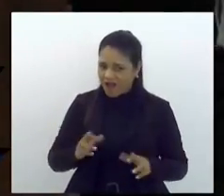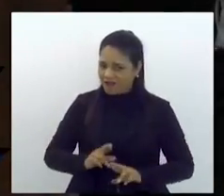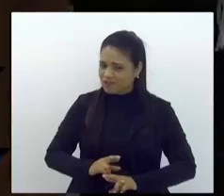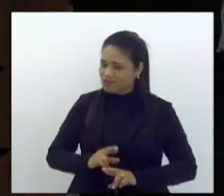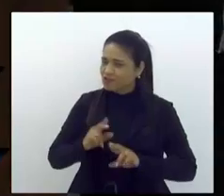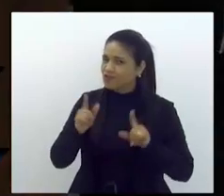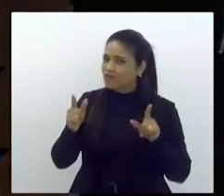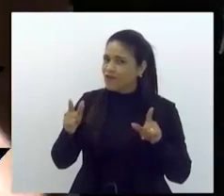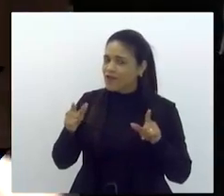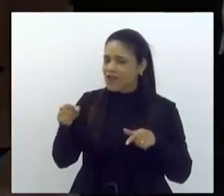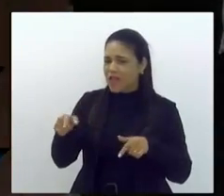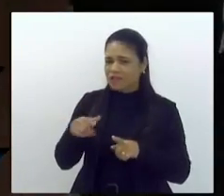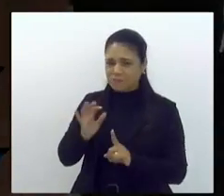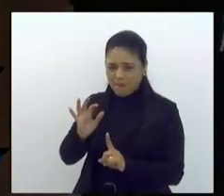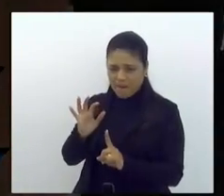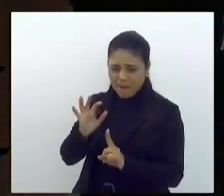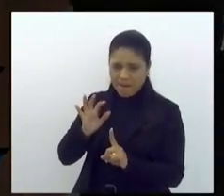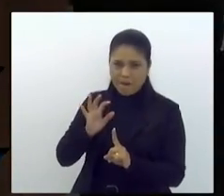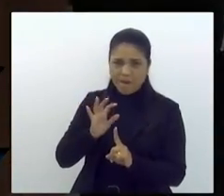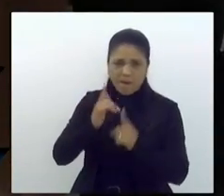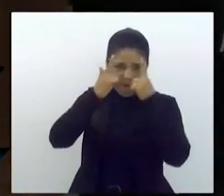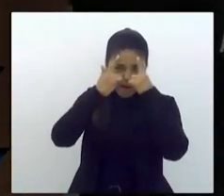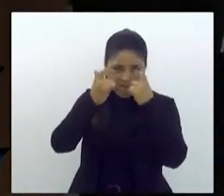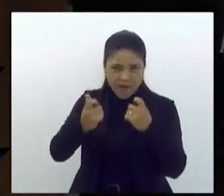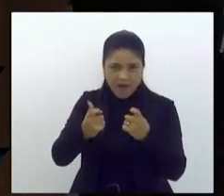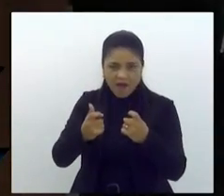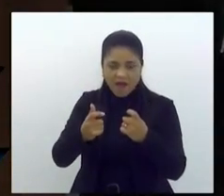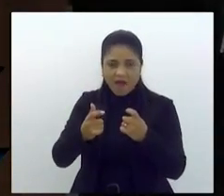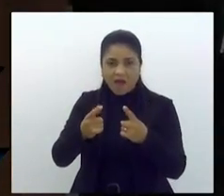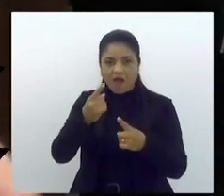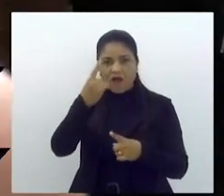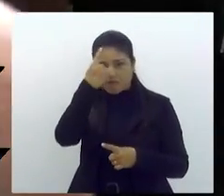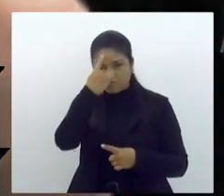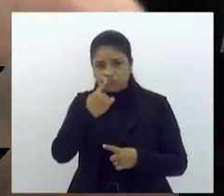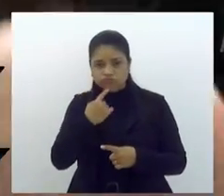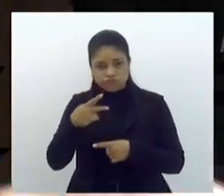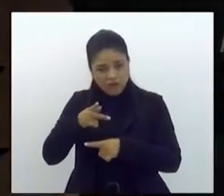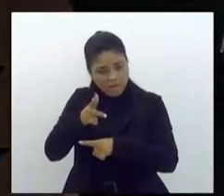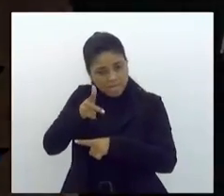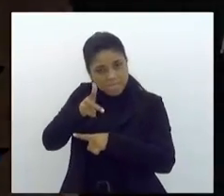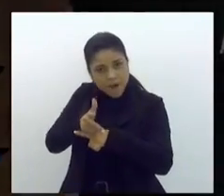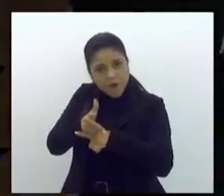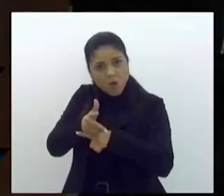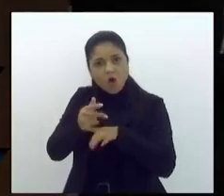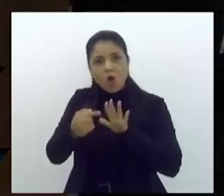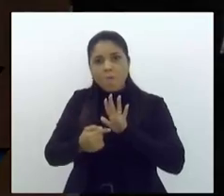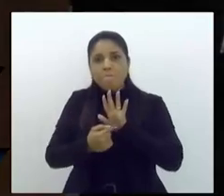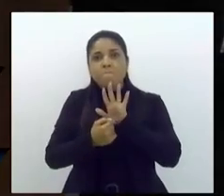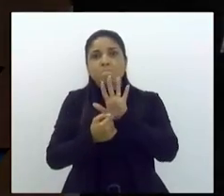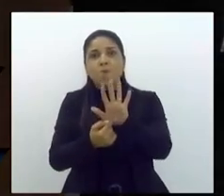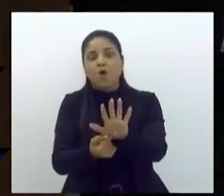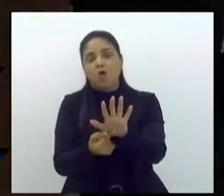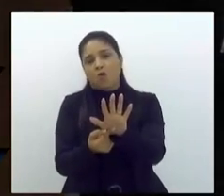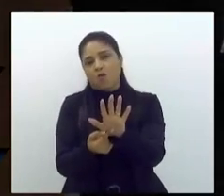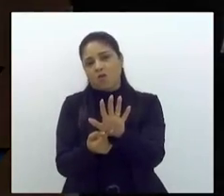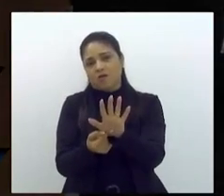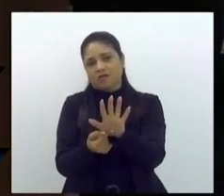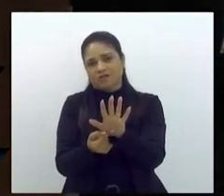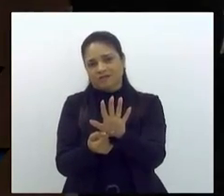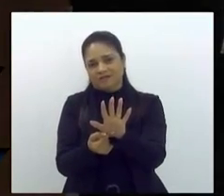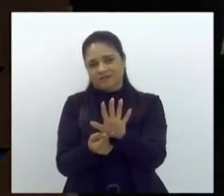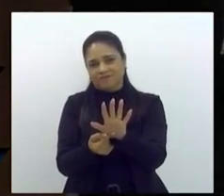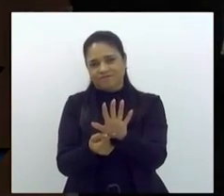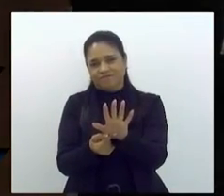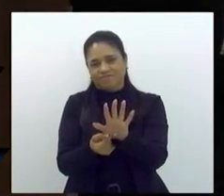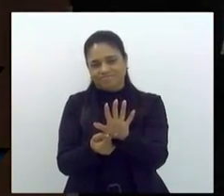deputada Marina Como ela foi sitiada e as imagens São inequívocas e falam por si só e